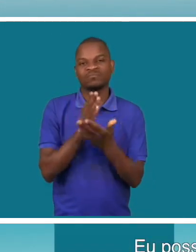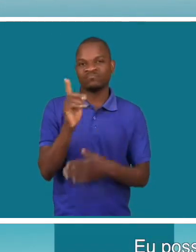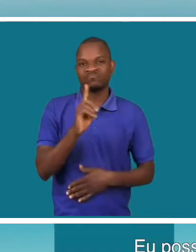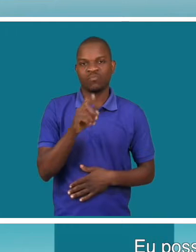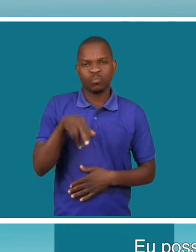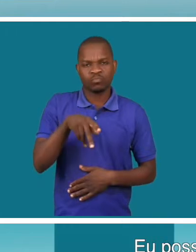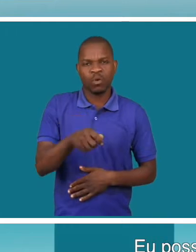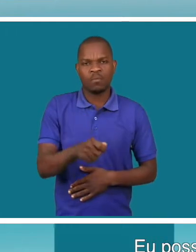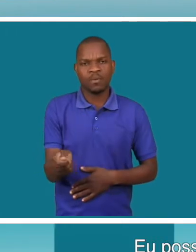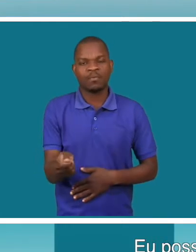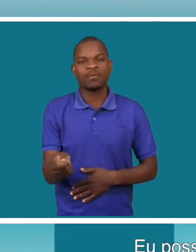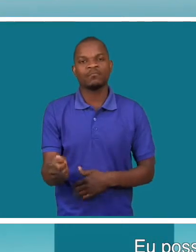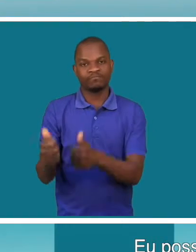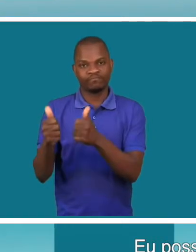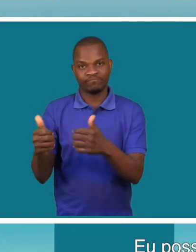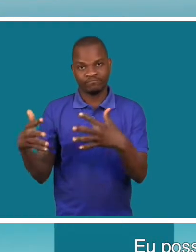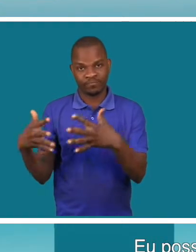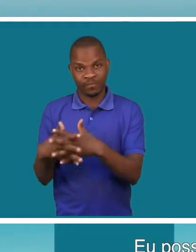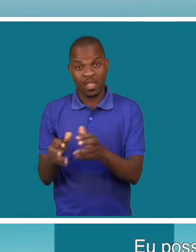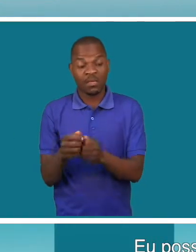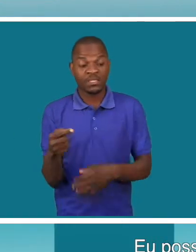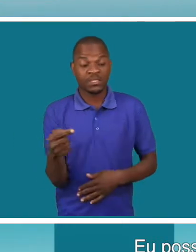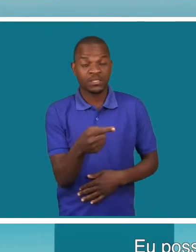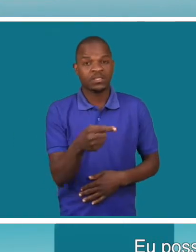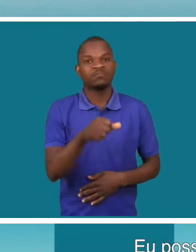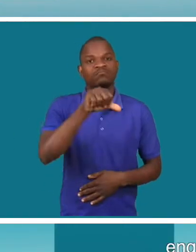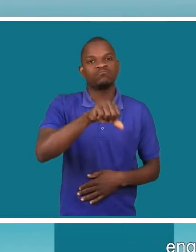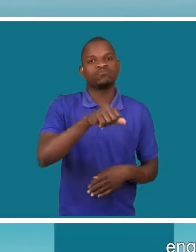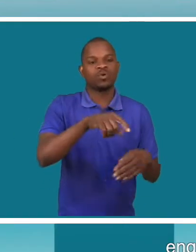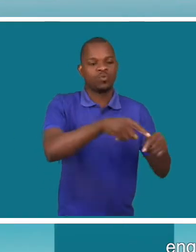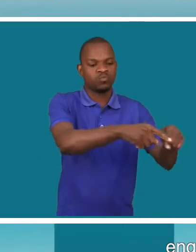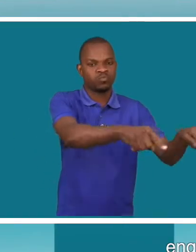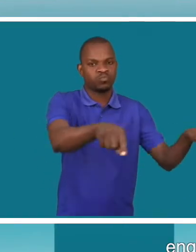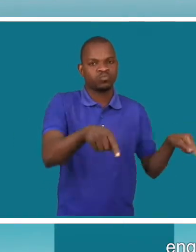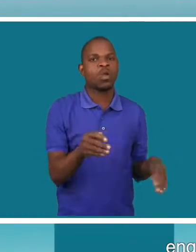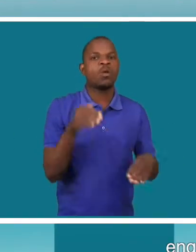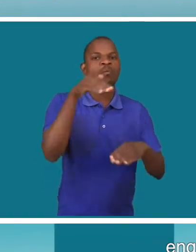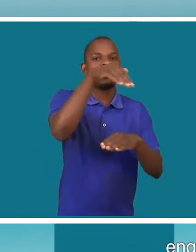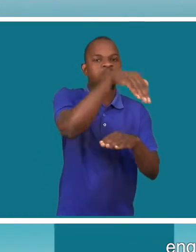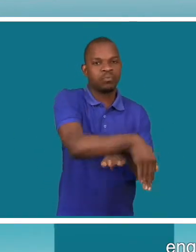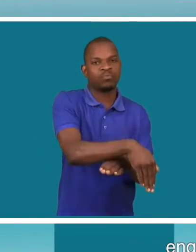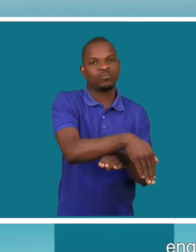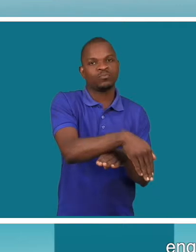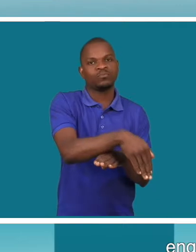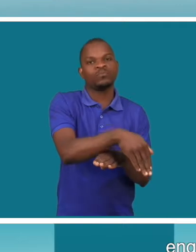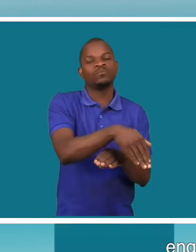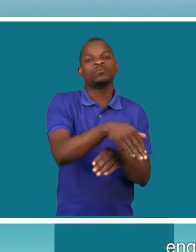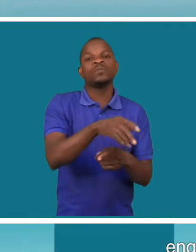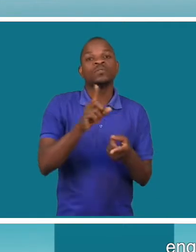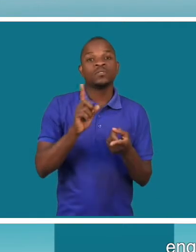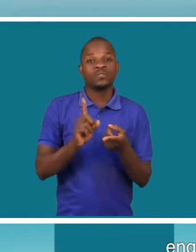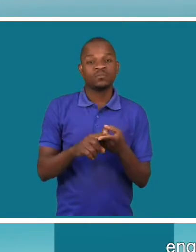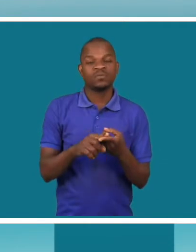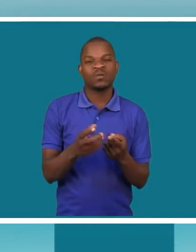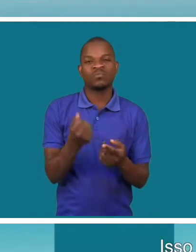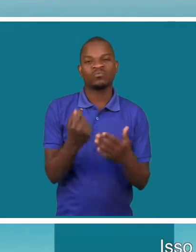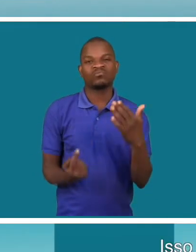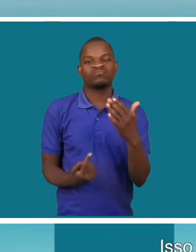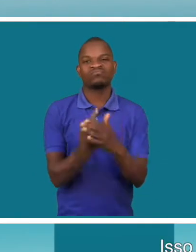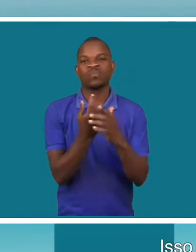caminha eu posso bater pro pro lado esquerdo o lado de rádio a um passo para entrar na numa pouco